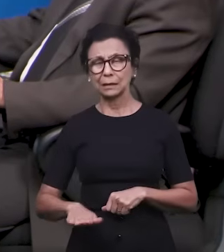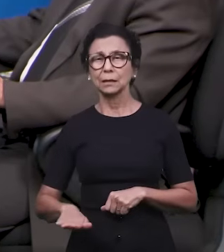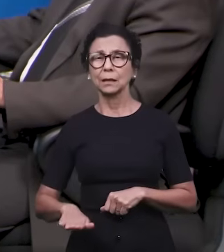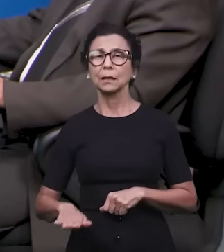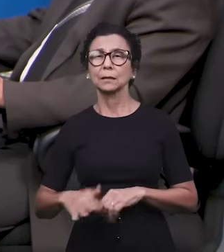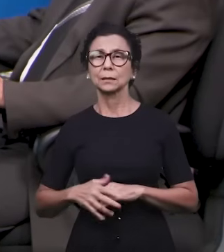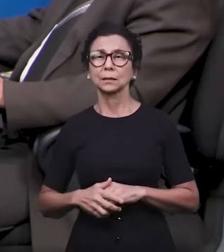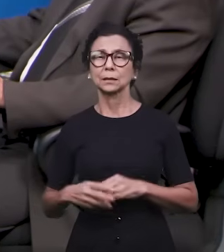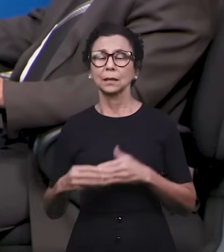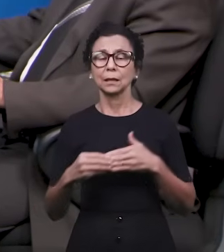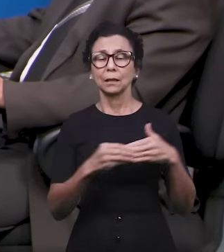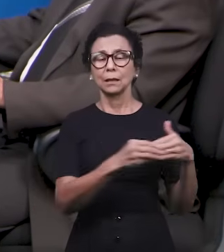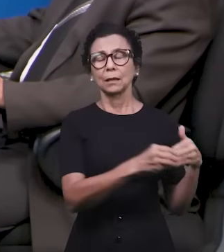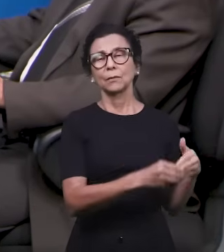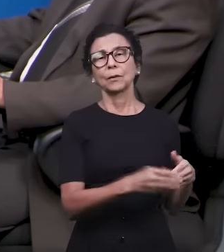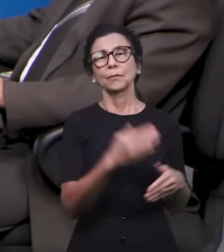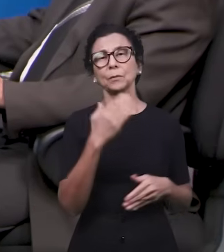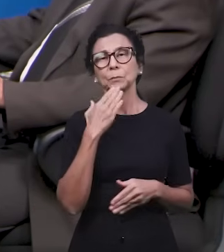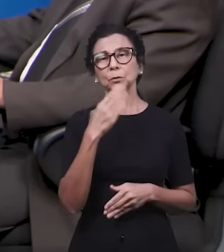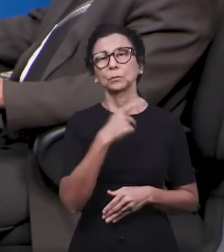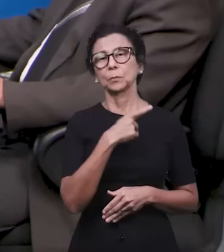ela pedia que o ministério orasse,